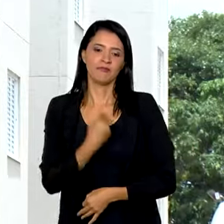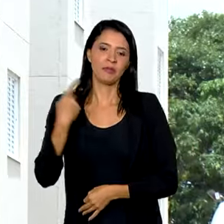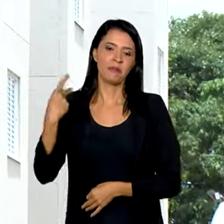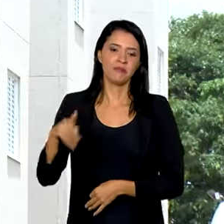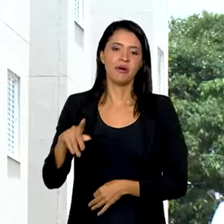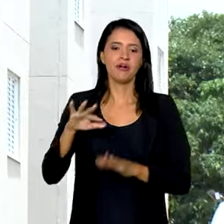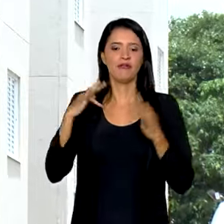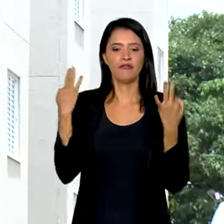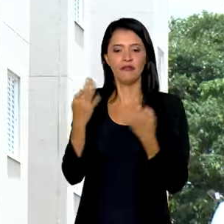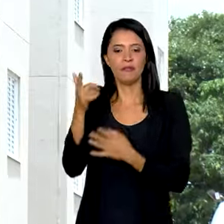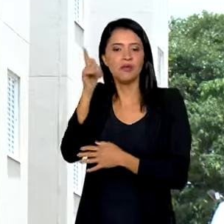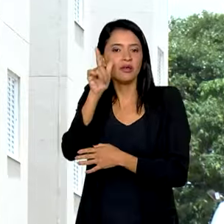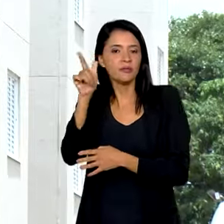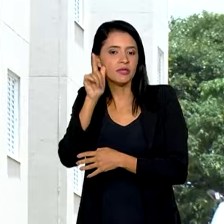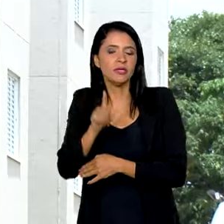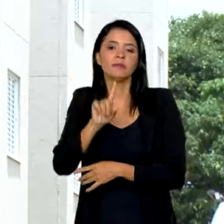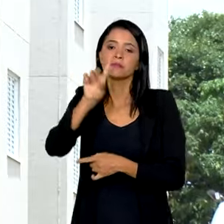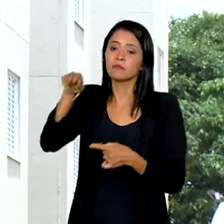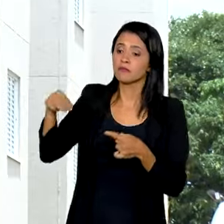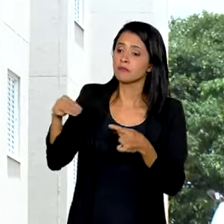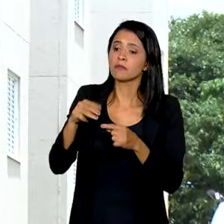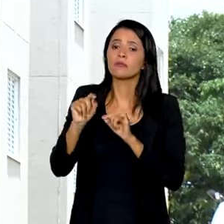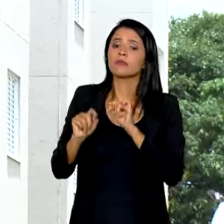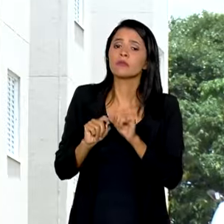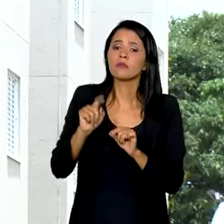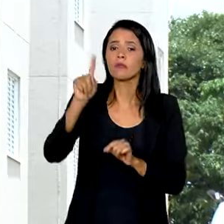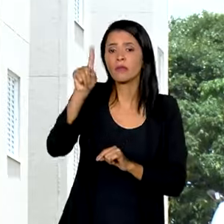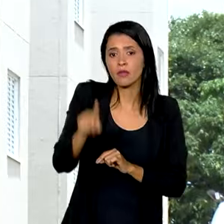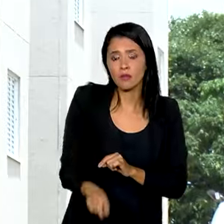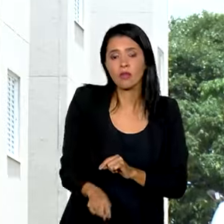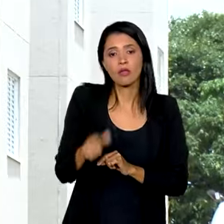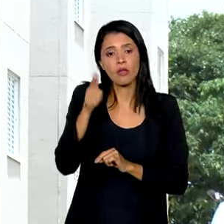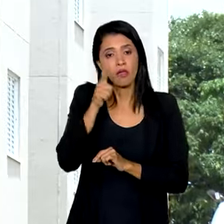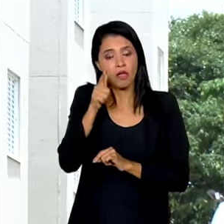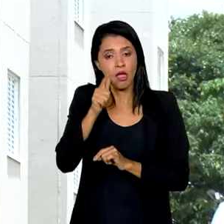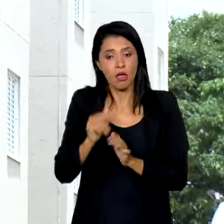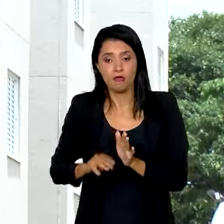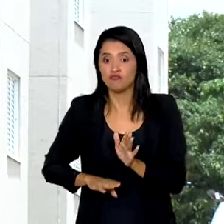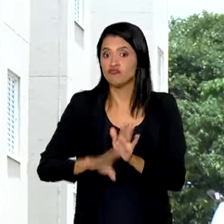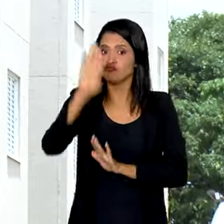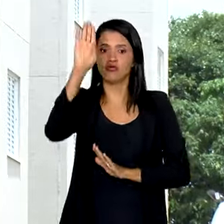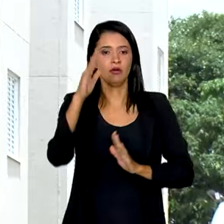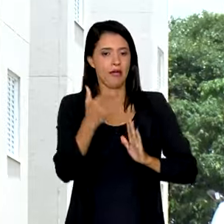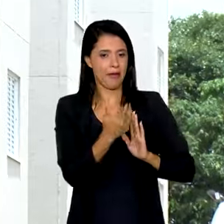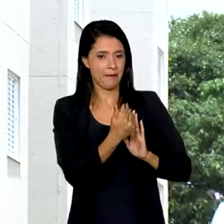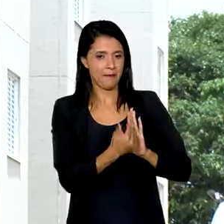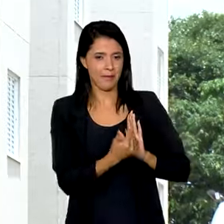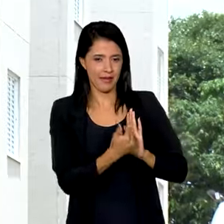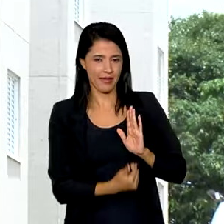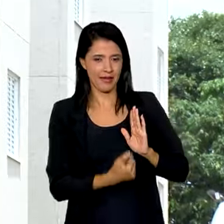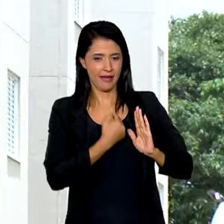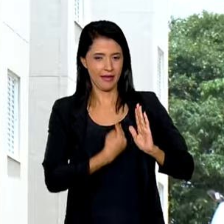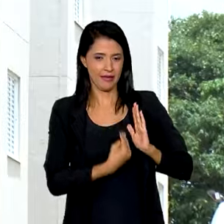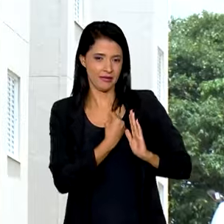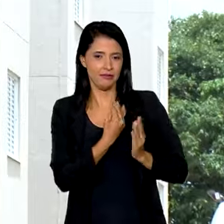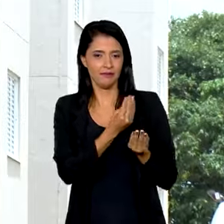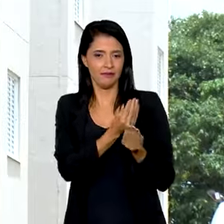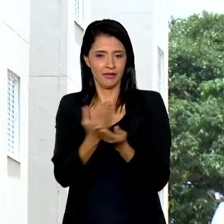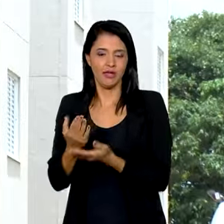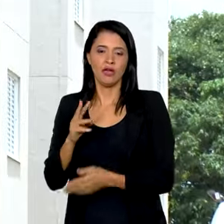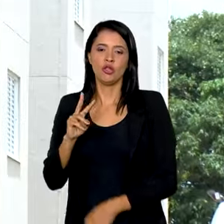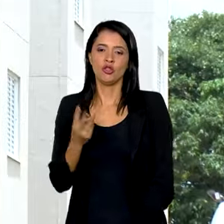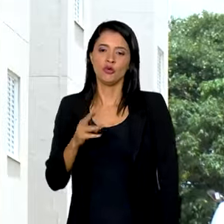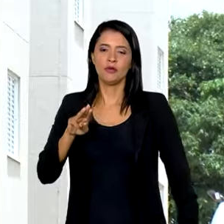famílias beneficiadas. A meta do governo federal é alavancar os números do programa Minha Casa Minha Vida com a entrega de